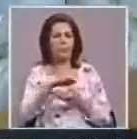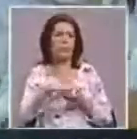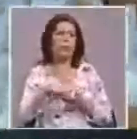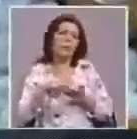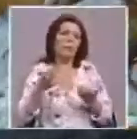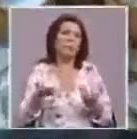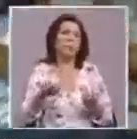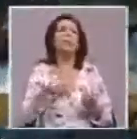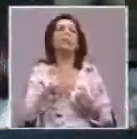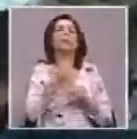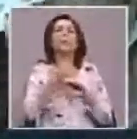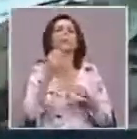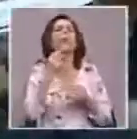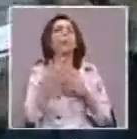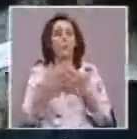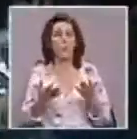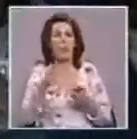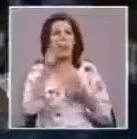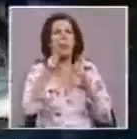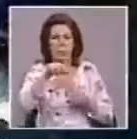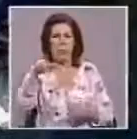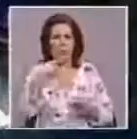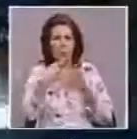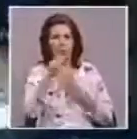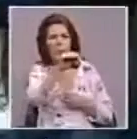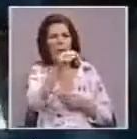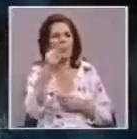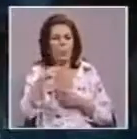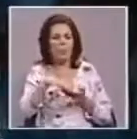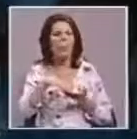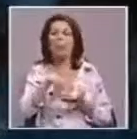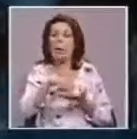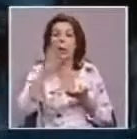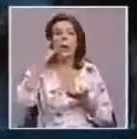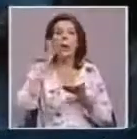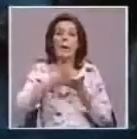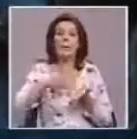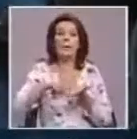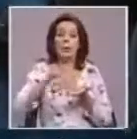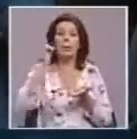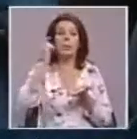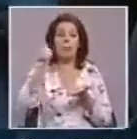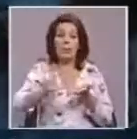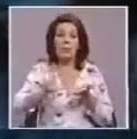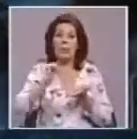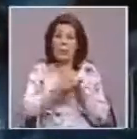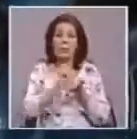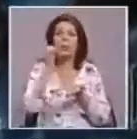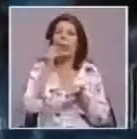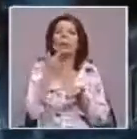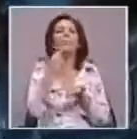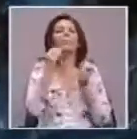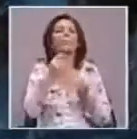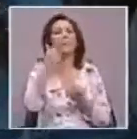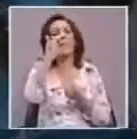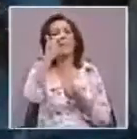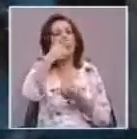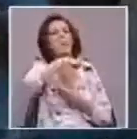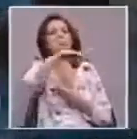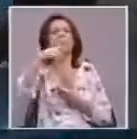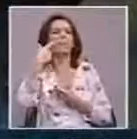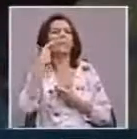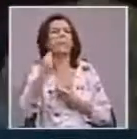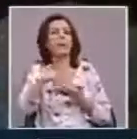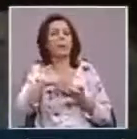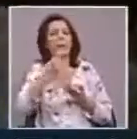Pronto, que é... É feito como? As pessoas costumam perguntar-lhe do que é feito. Um queijo Serra da Estrela, para ter todas as críticas do queijo Serra da